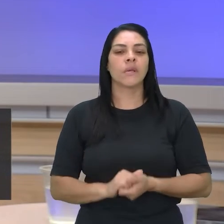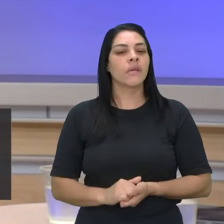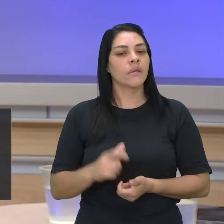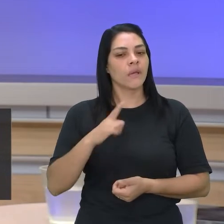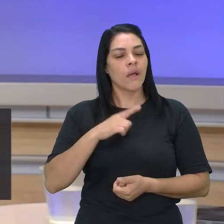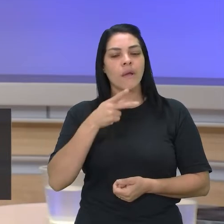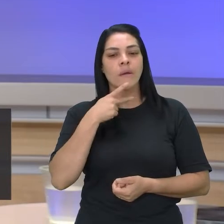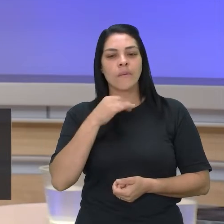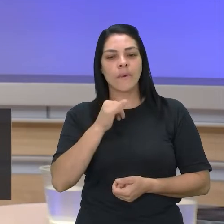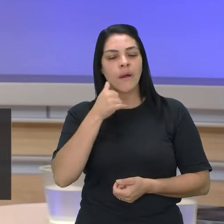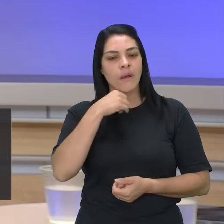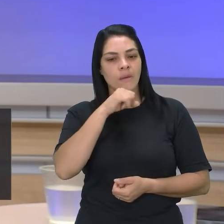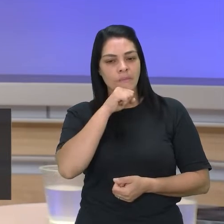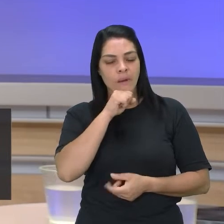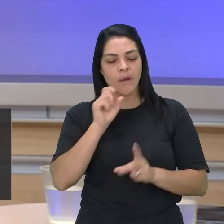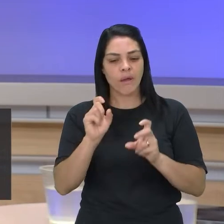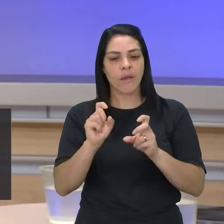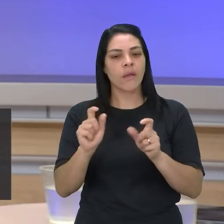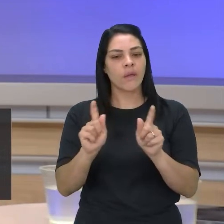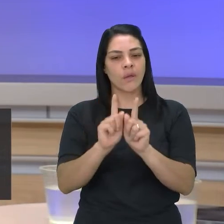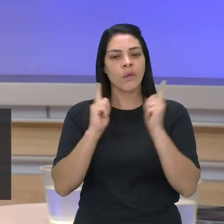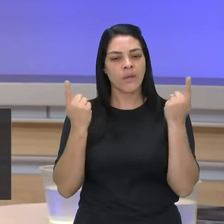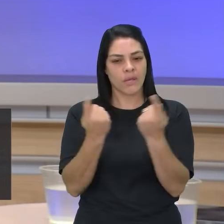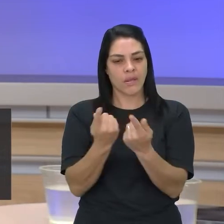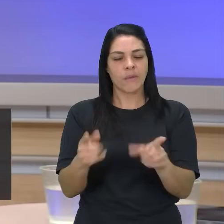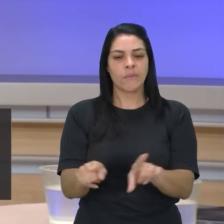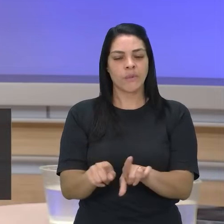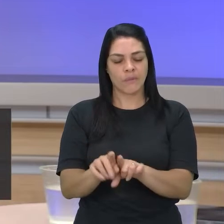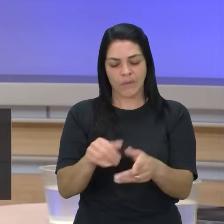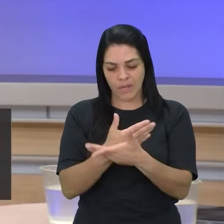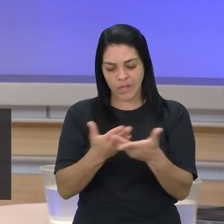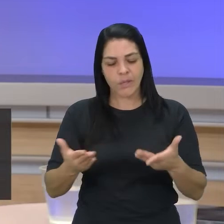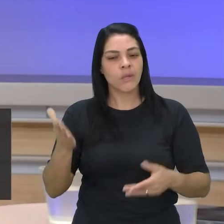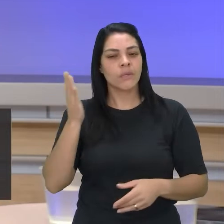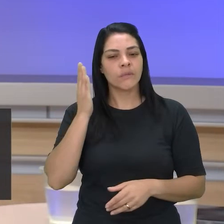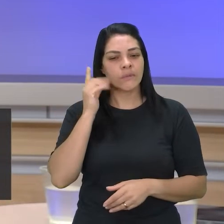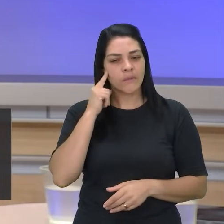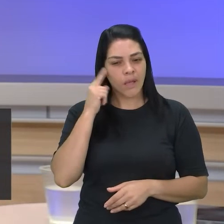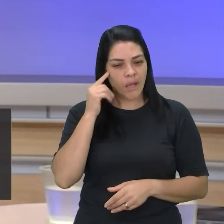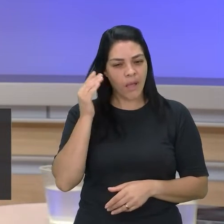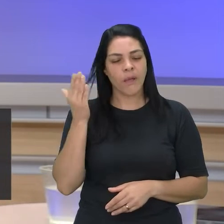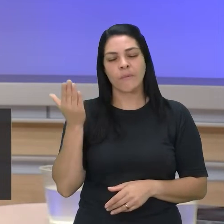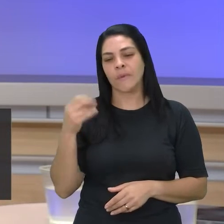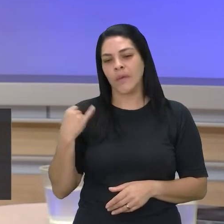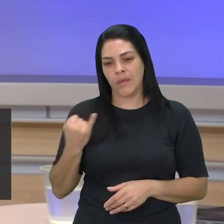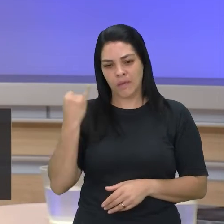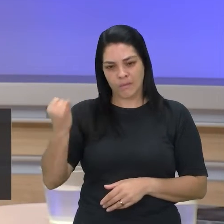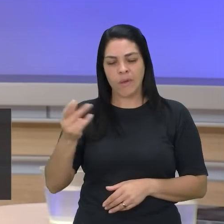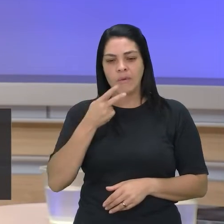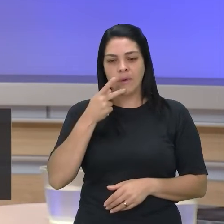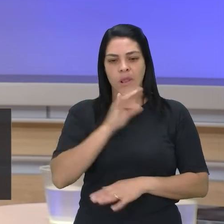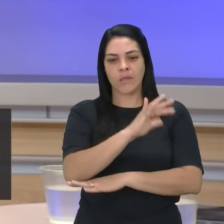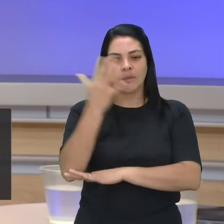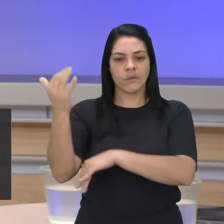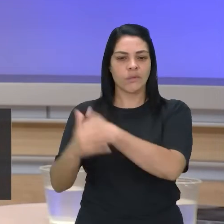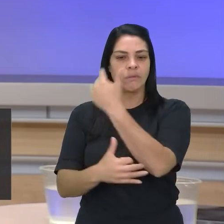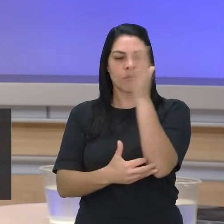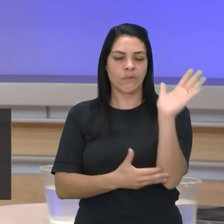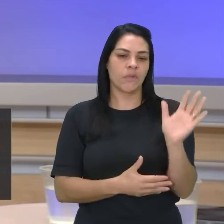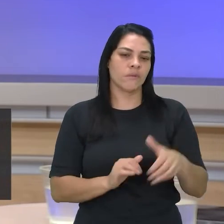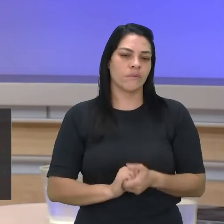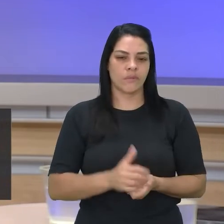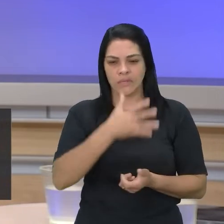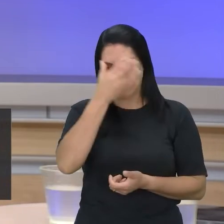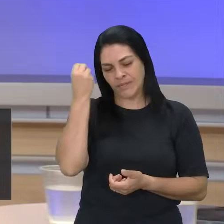né? Os grêmios, a gente também acha que é muito importante, né? A gente não fala de meio ambiente desconsiderando